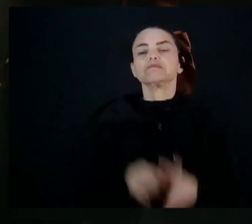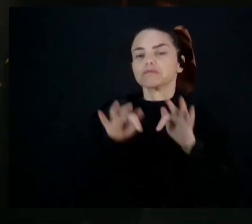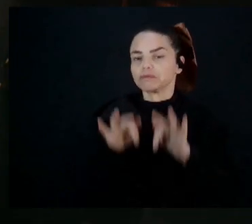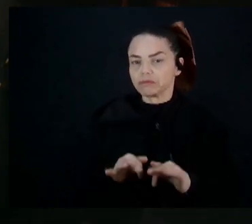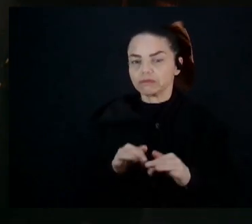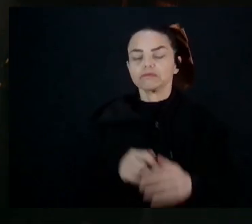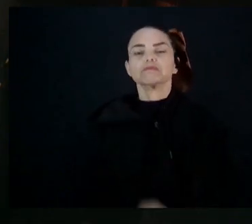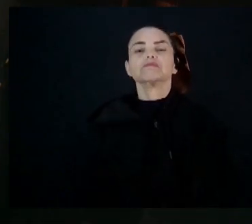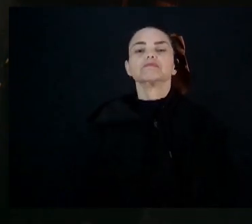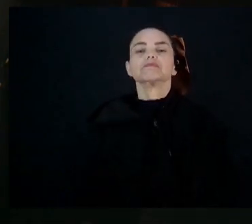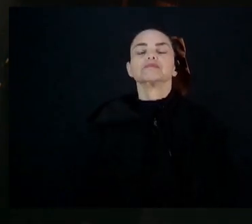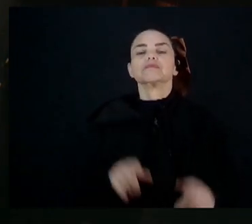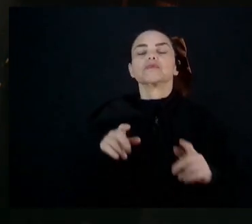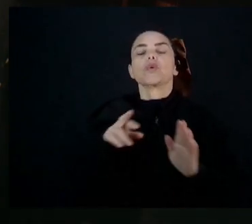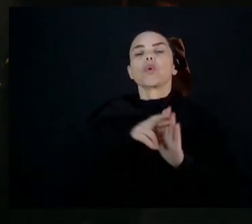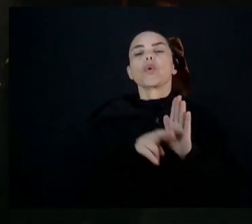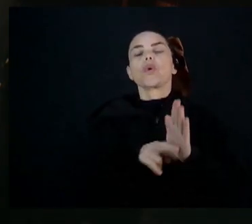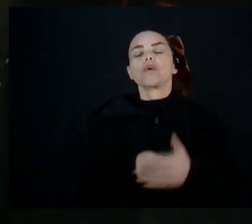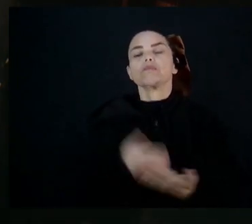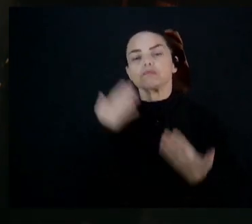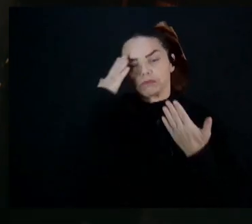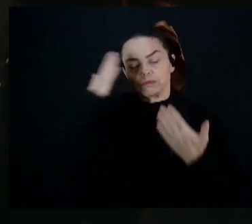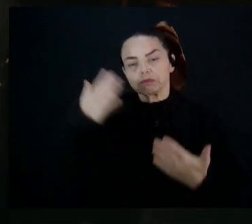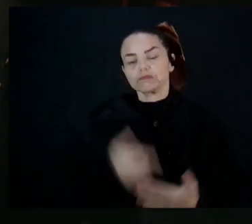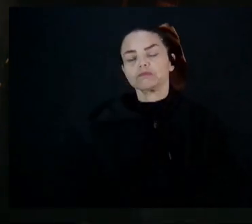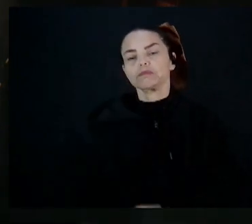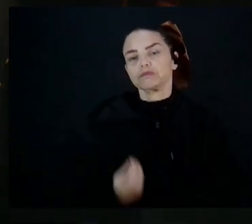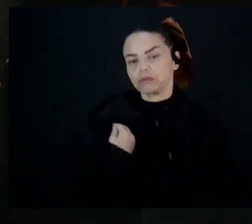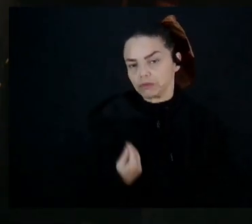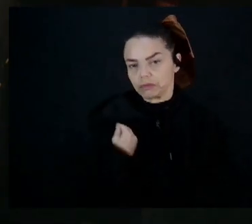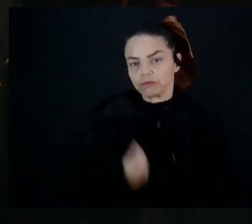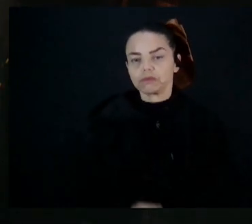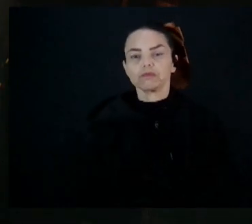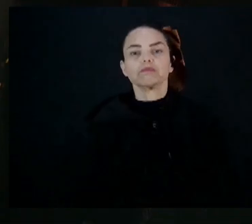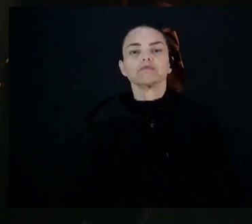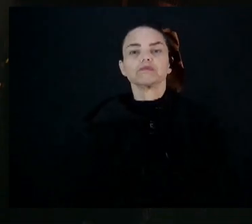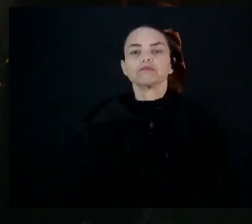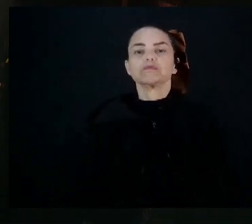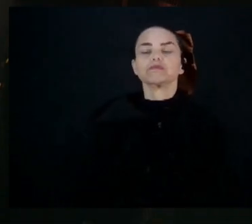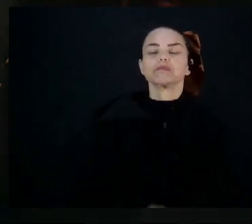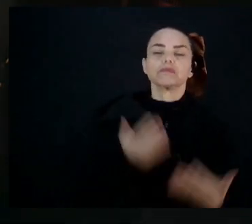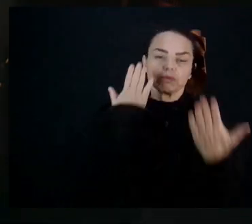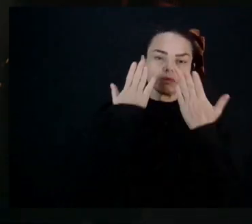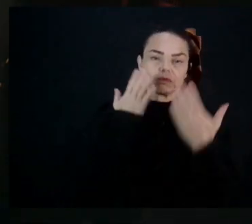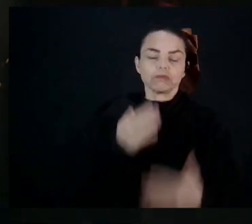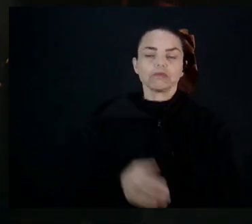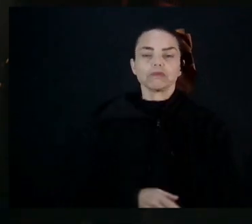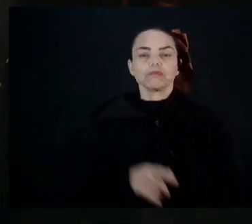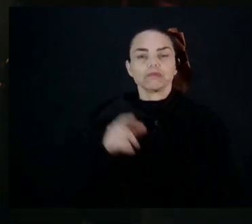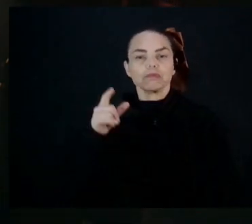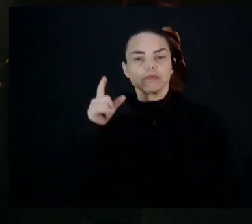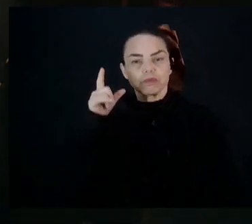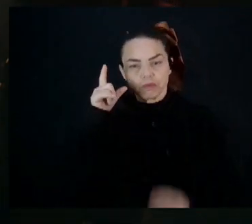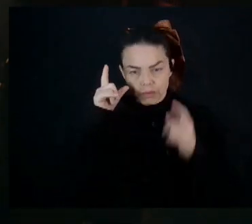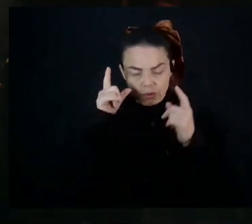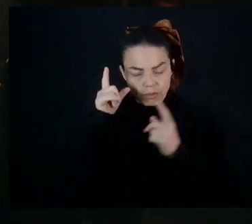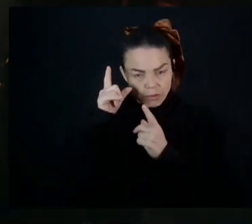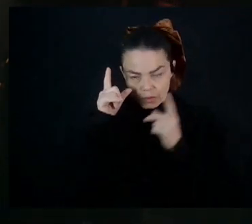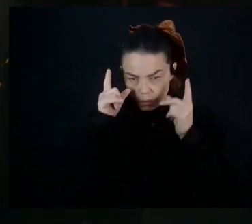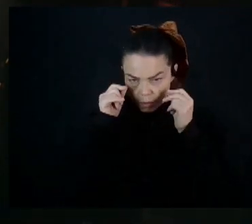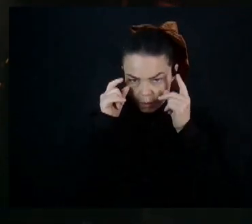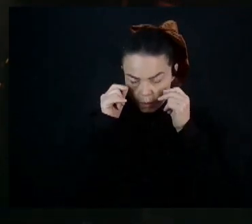nosso programa. Eu gostaria de agradecer demais a presença, né, da nossa psicóloga do sono, a Tabita. Muito obrigada pela sua